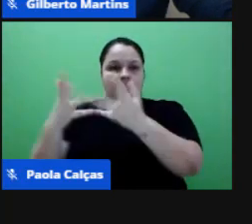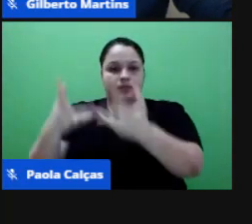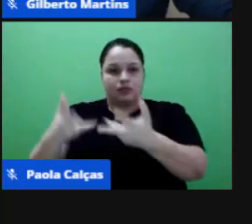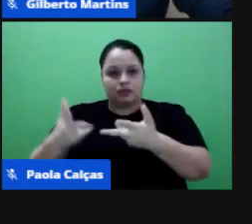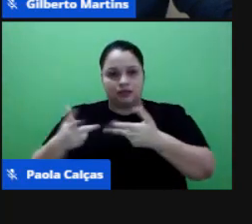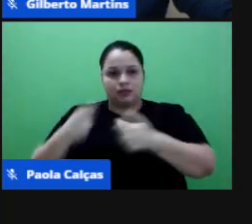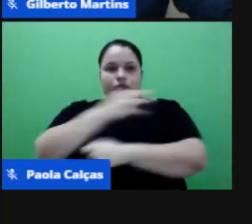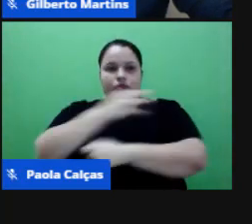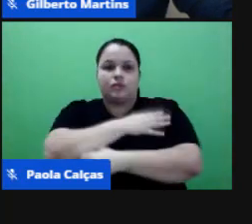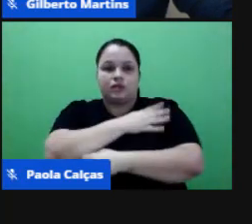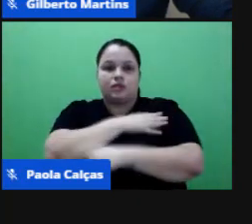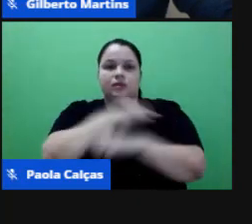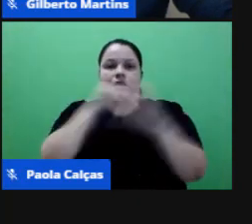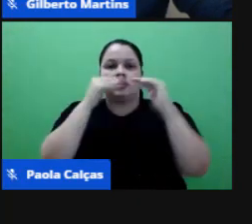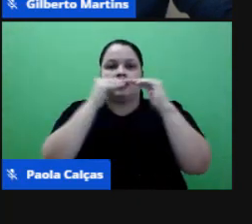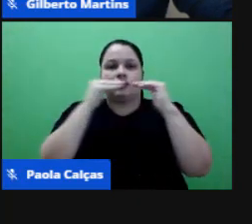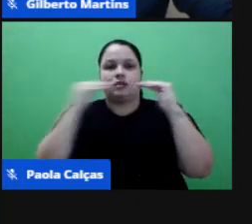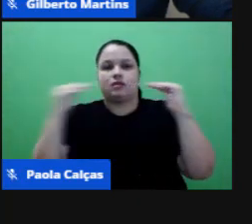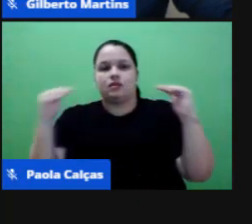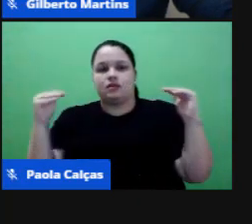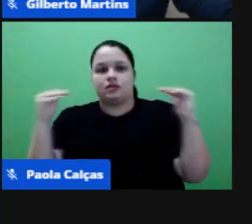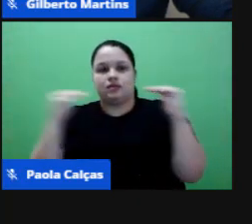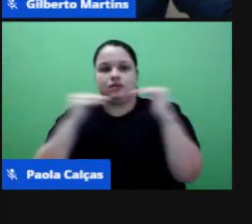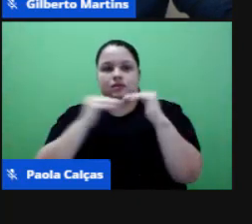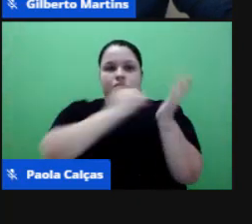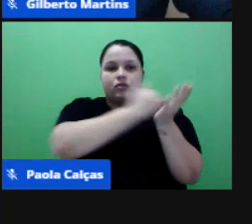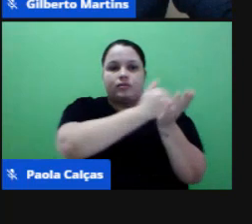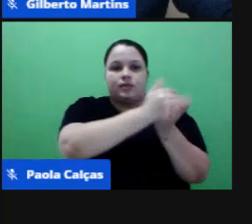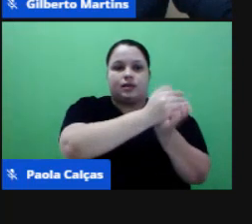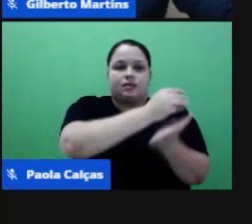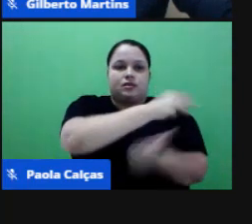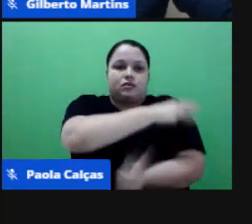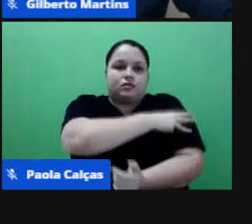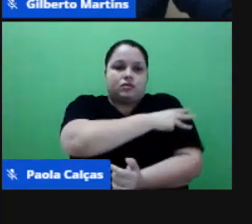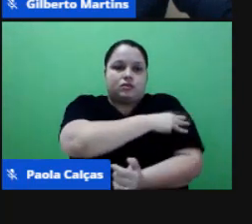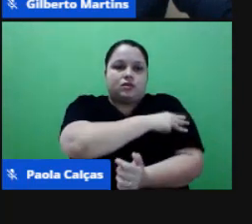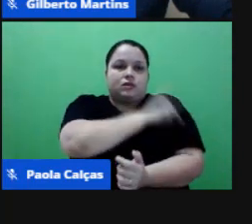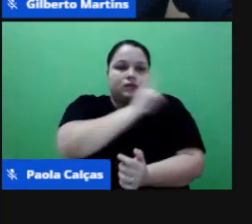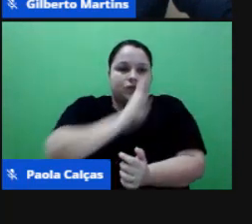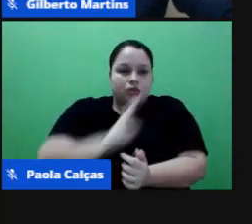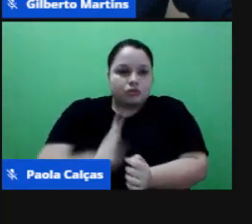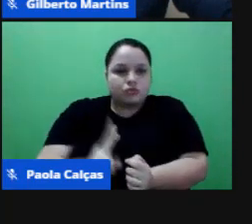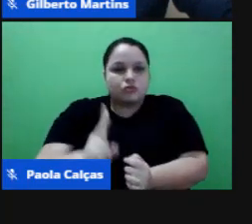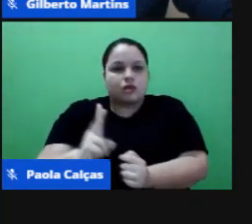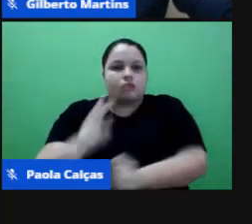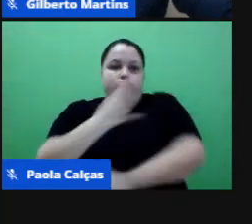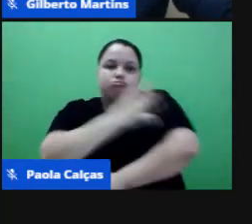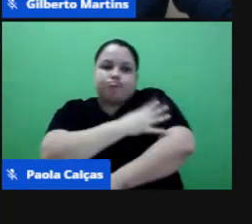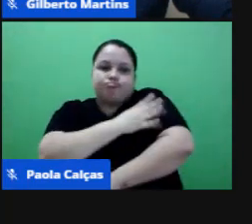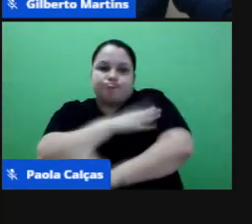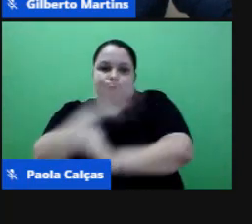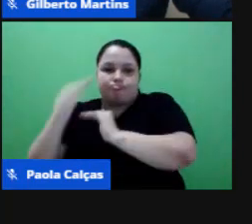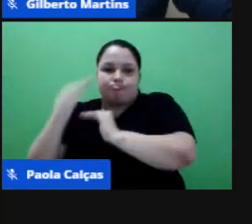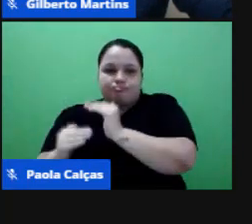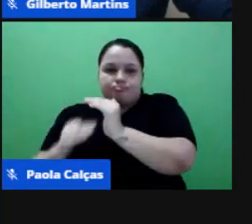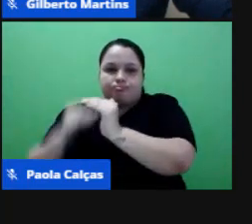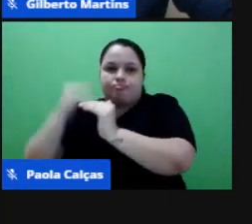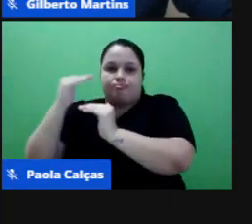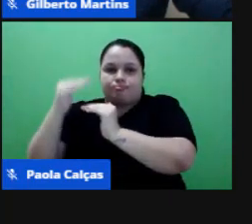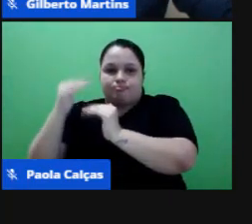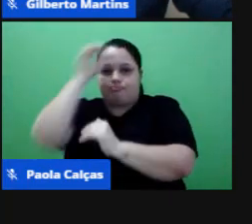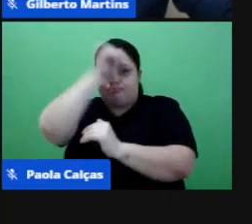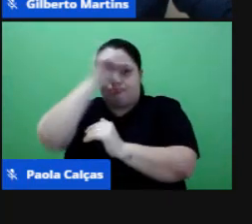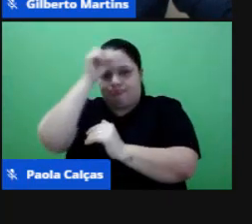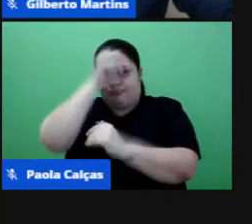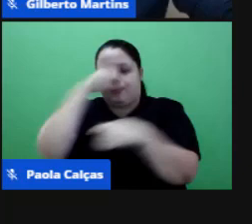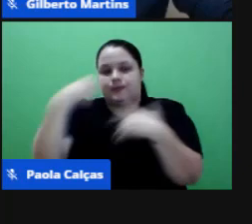conhecimento linear, em que se inicia lá no terceiro ano e ele vai dar continuidade nesse conhecimento no quarto